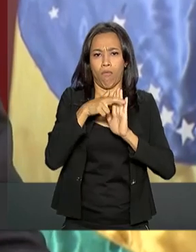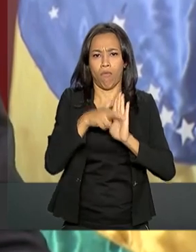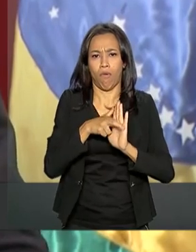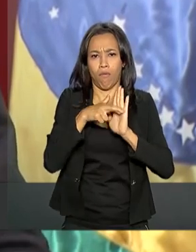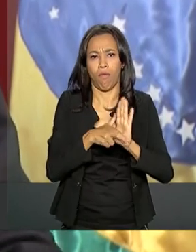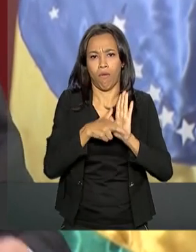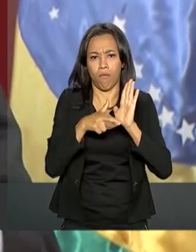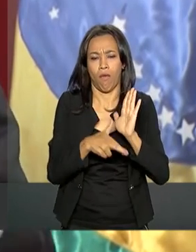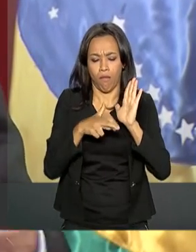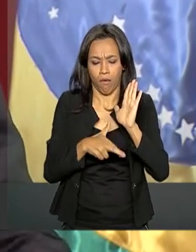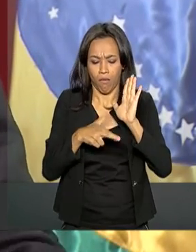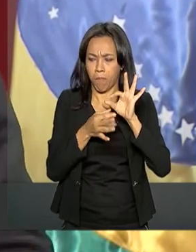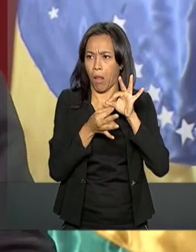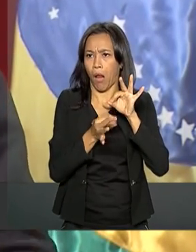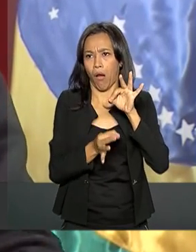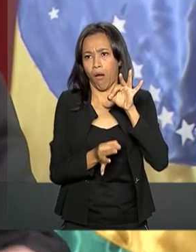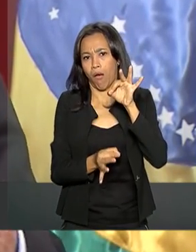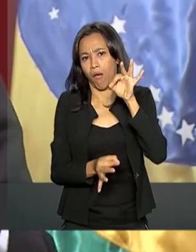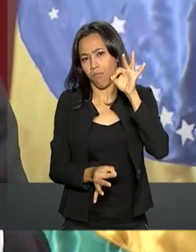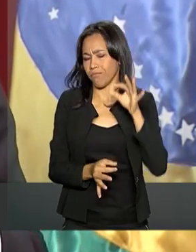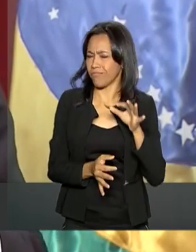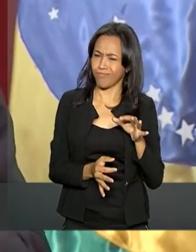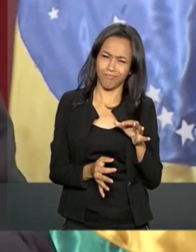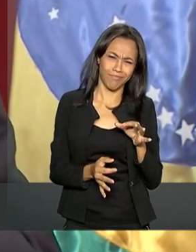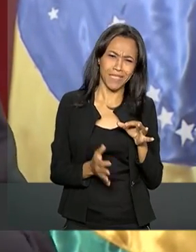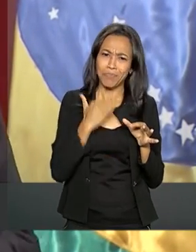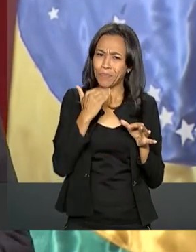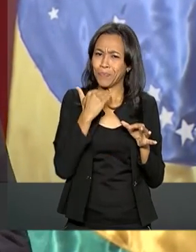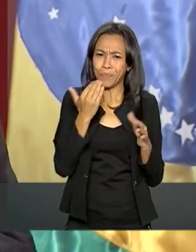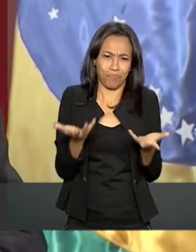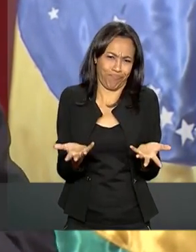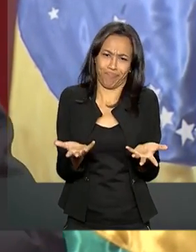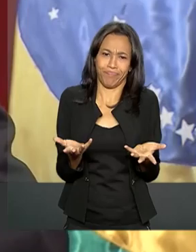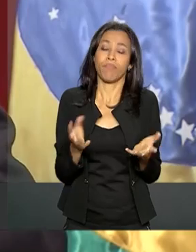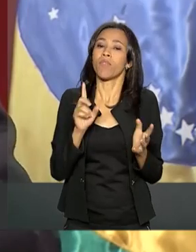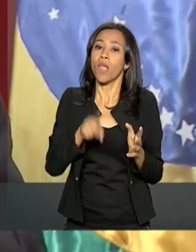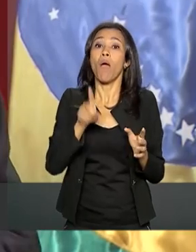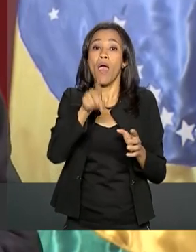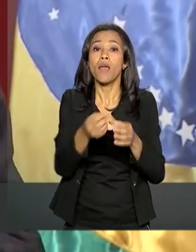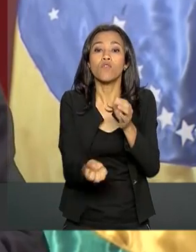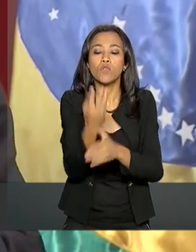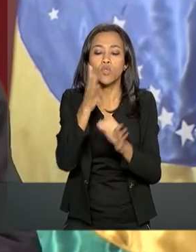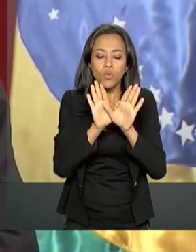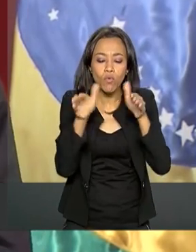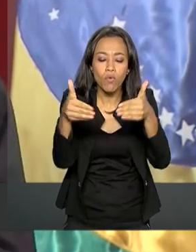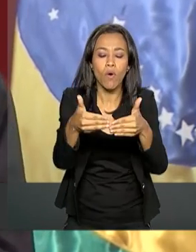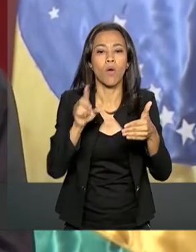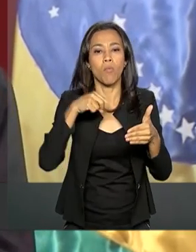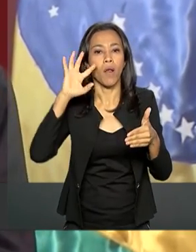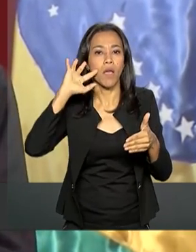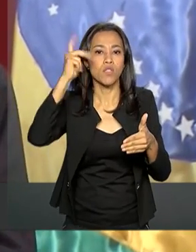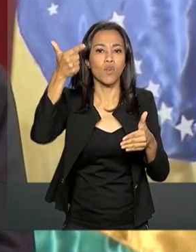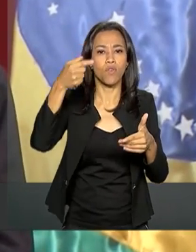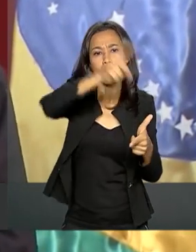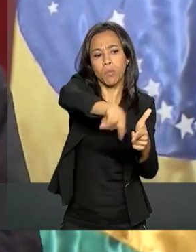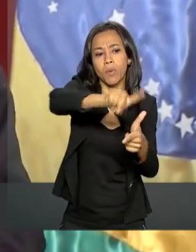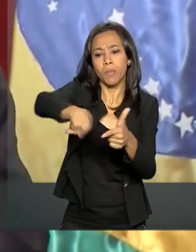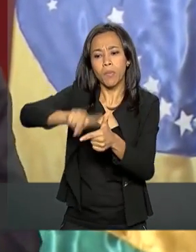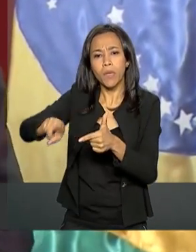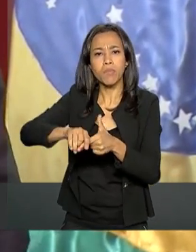de regulamentos, regulações que sejam inúteis. Prosul é um fórum que foi feito para enfrentar os problemas